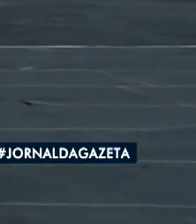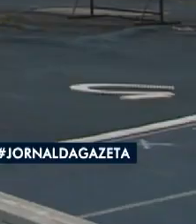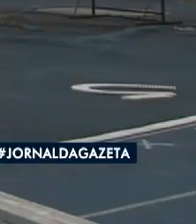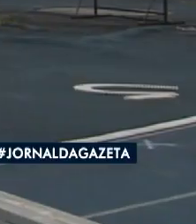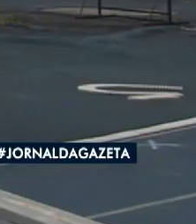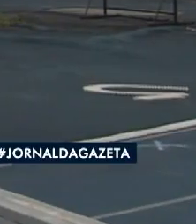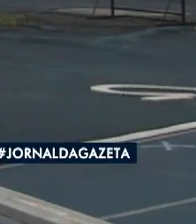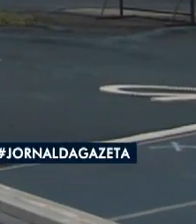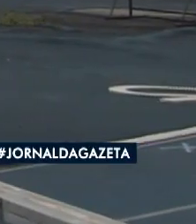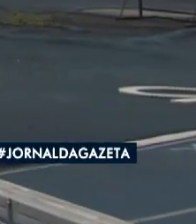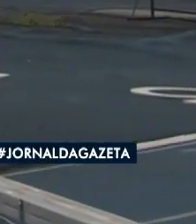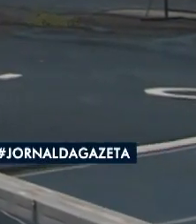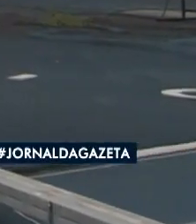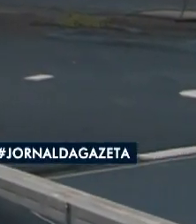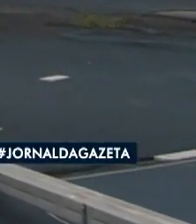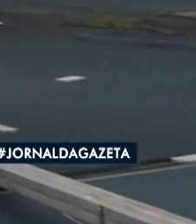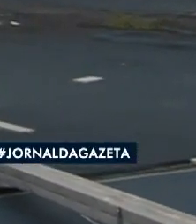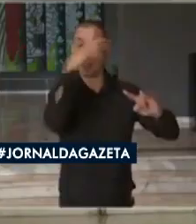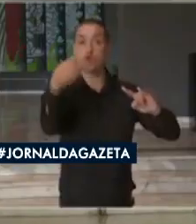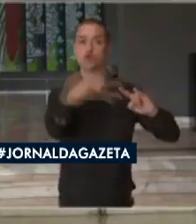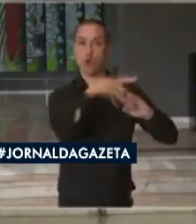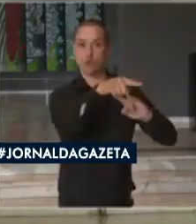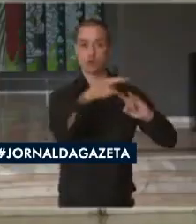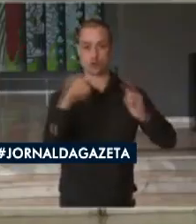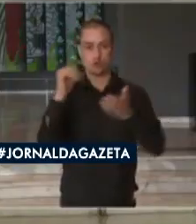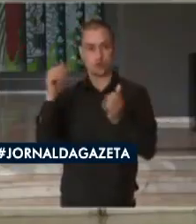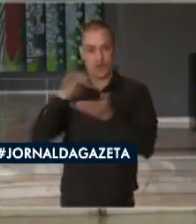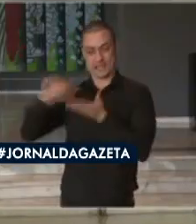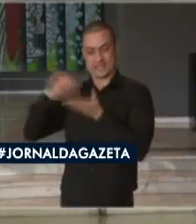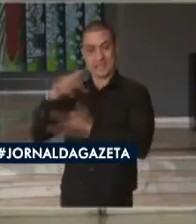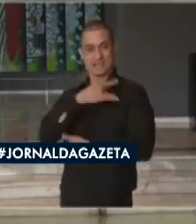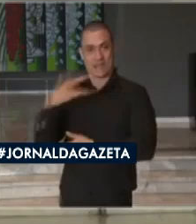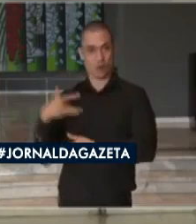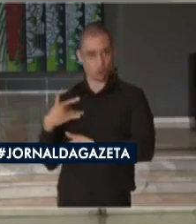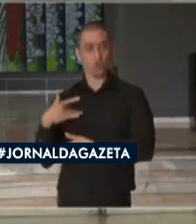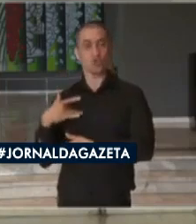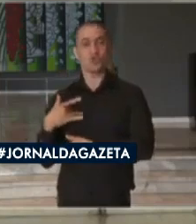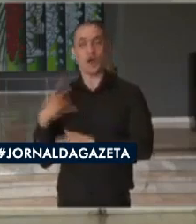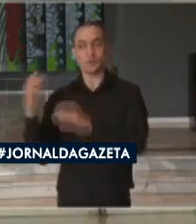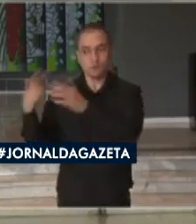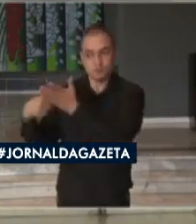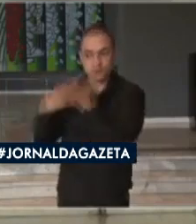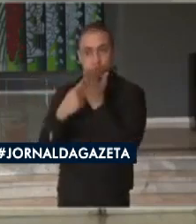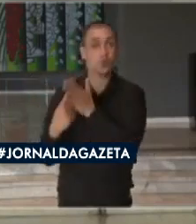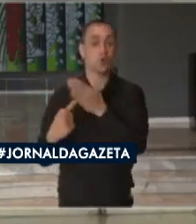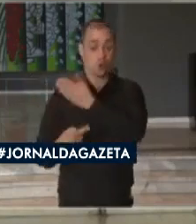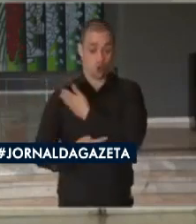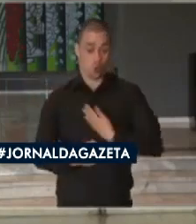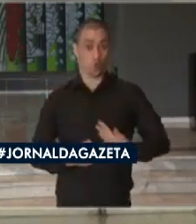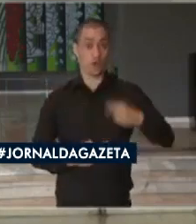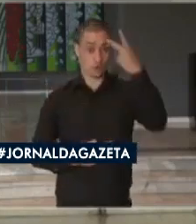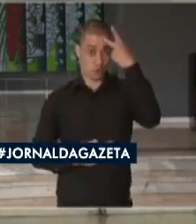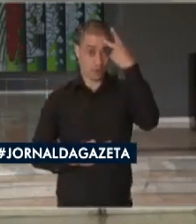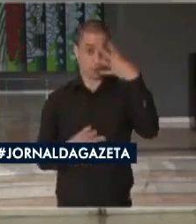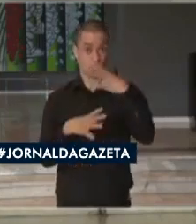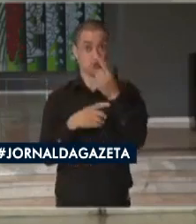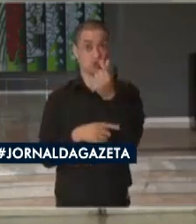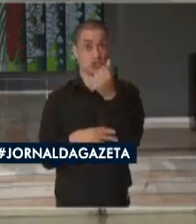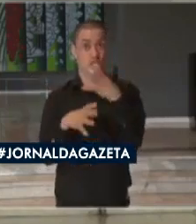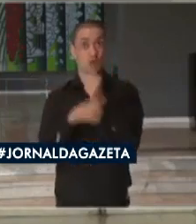nele atuaram 800 profissionais da área da saúde investimento do governo do estado de são paulo no valor